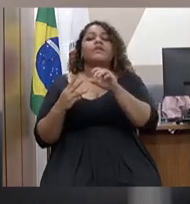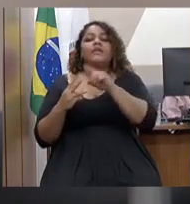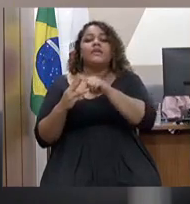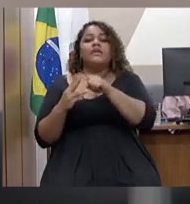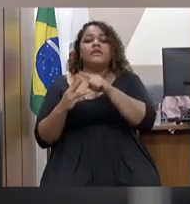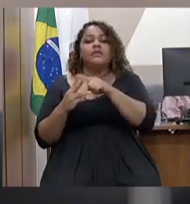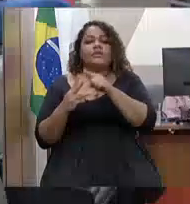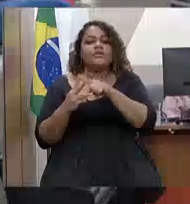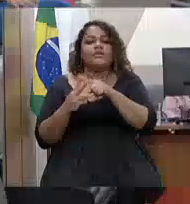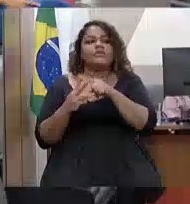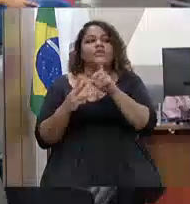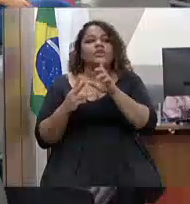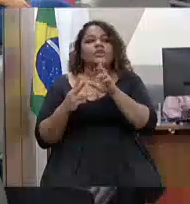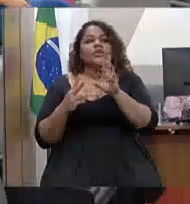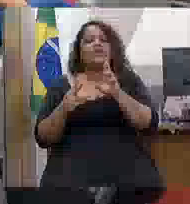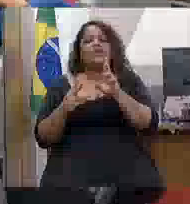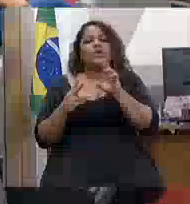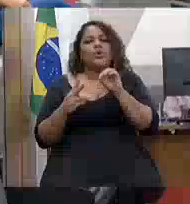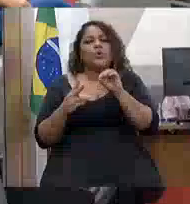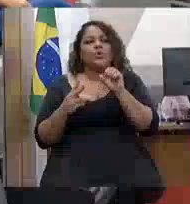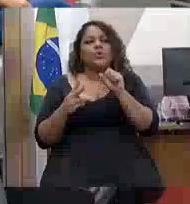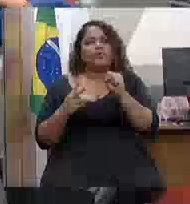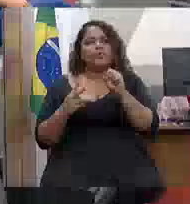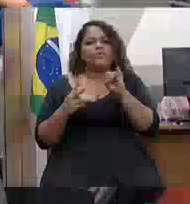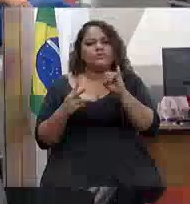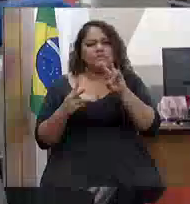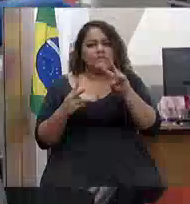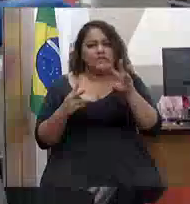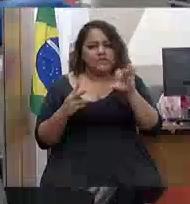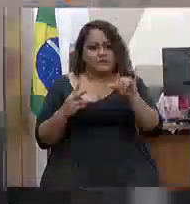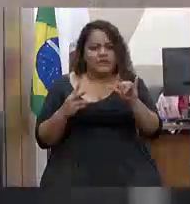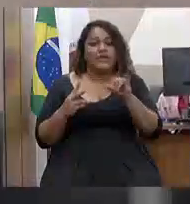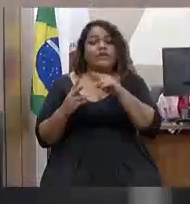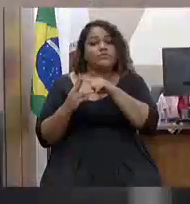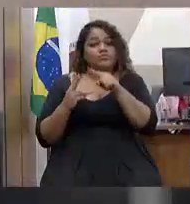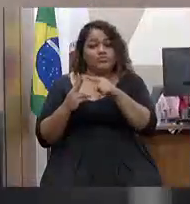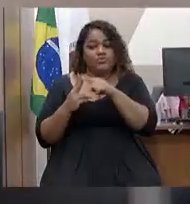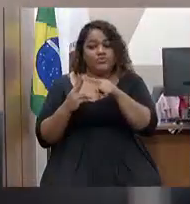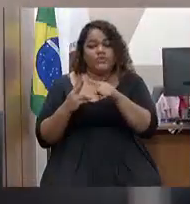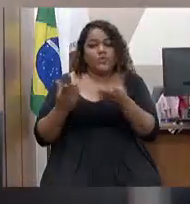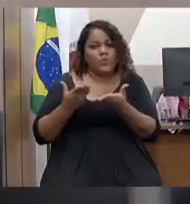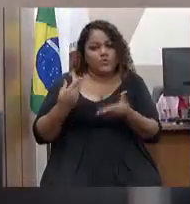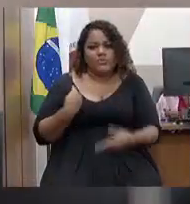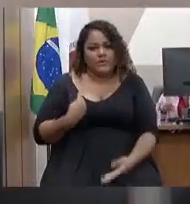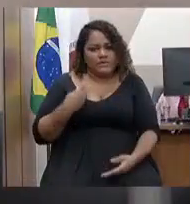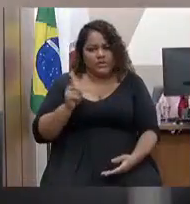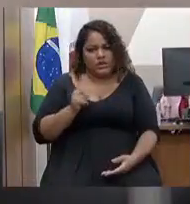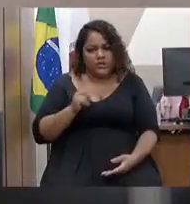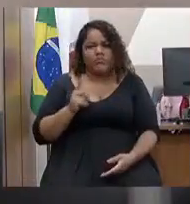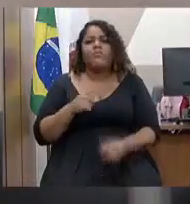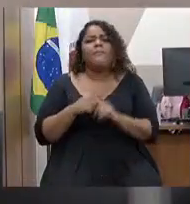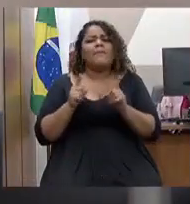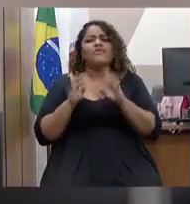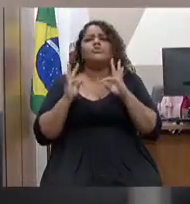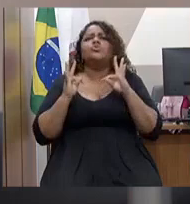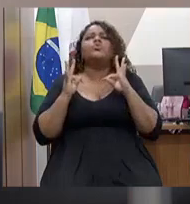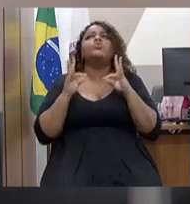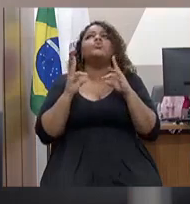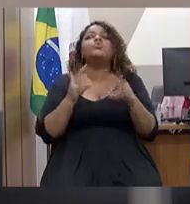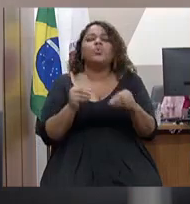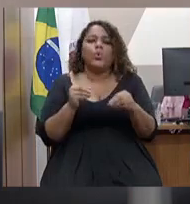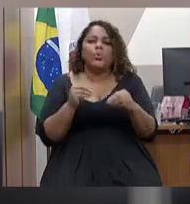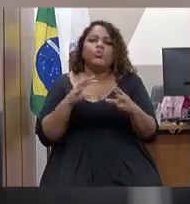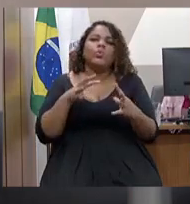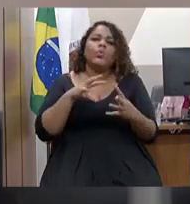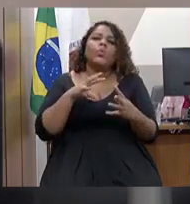eles por força maior não pode estar aqui mas são duas pessoas que todo mundo do trabalho O Mundo do Trabalho